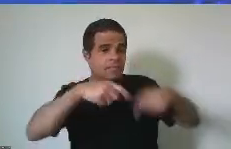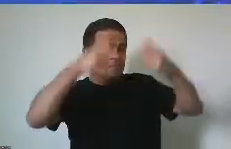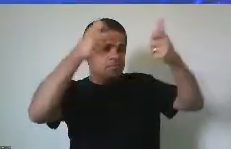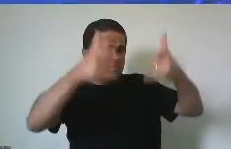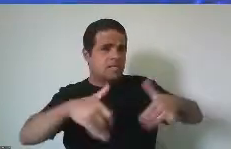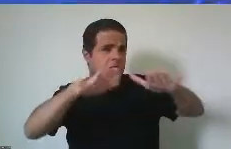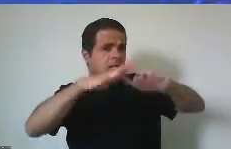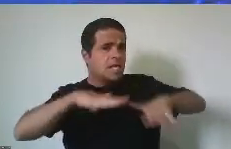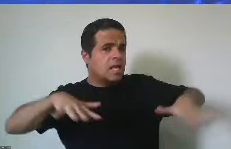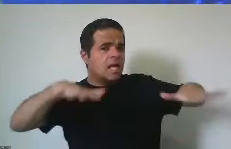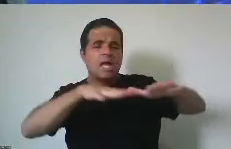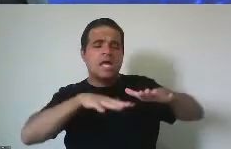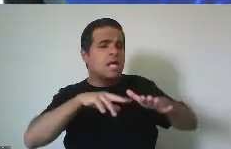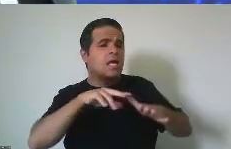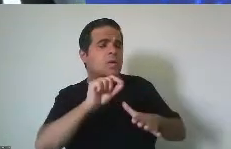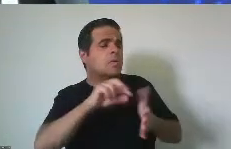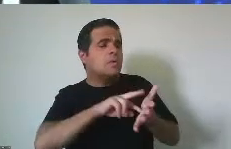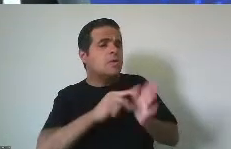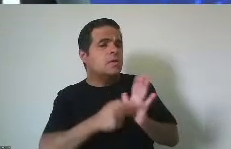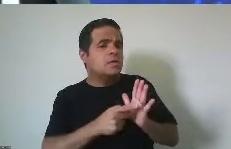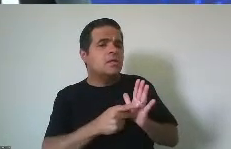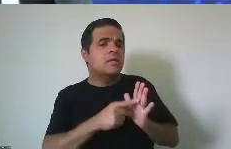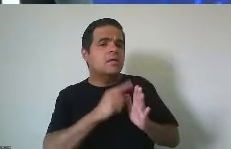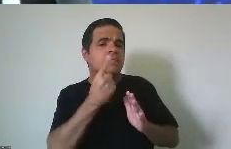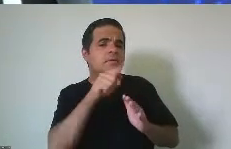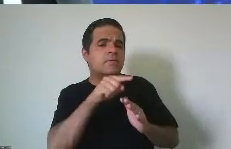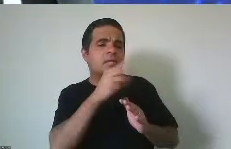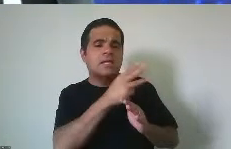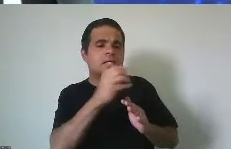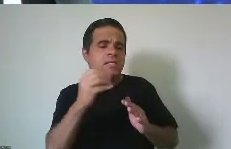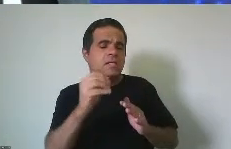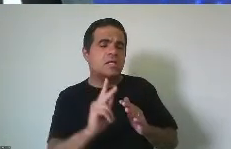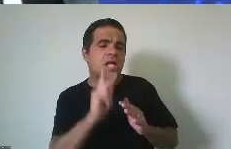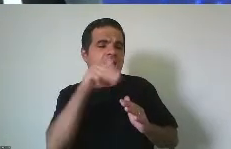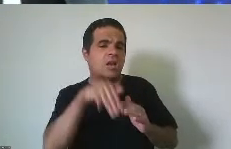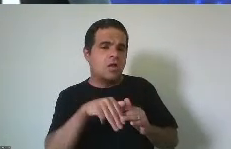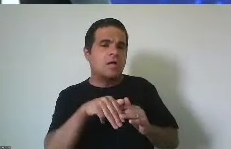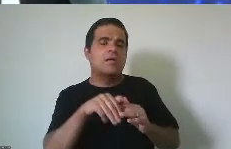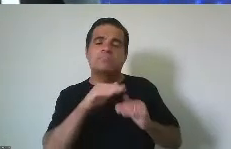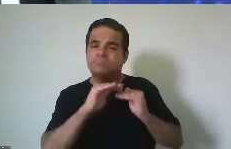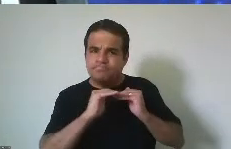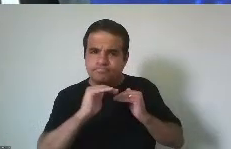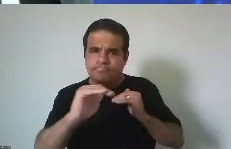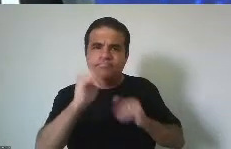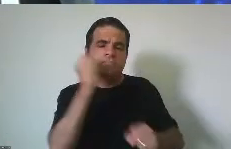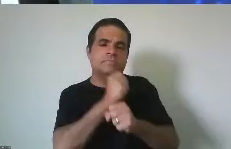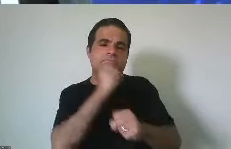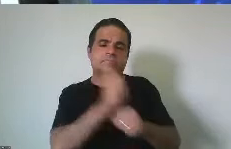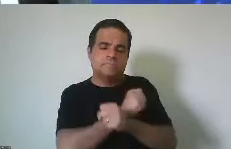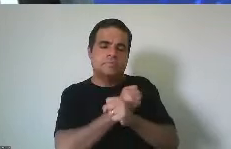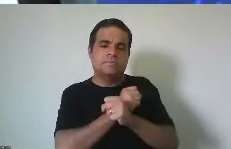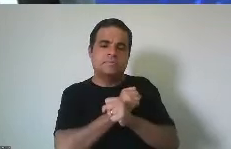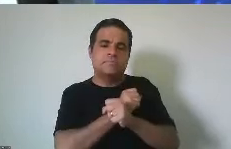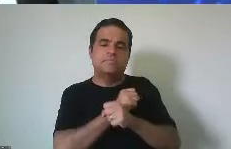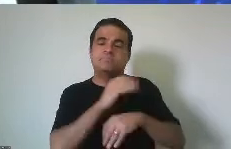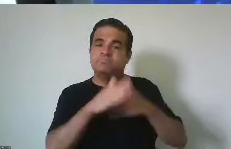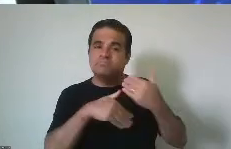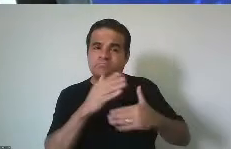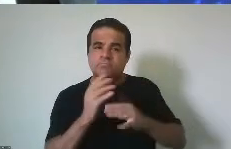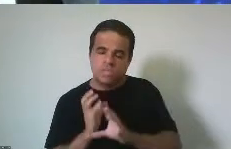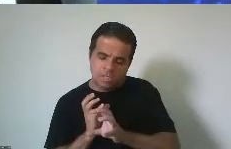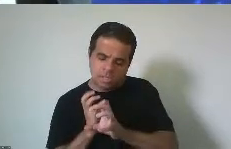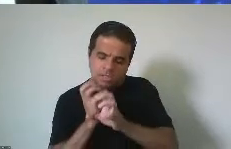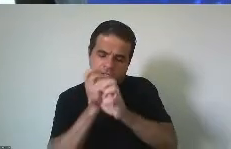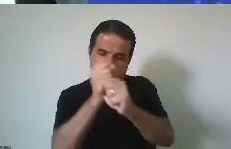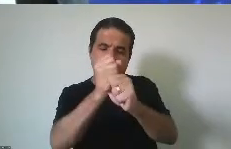significa teríamos dormir 700 km delíneas para construir Sumaré teríamos que somar as